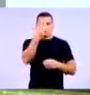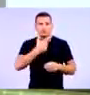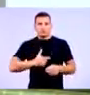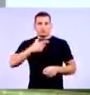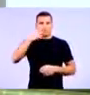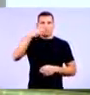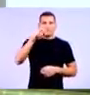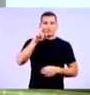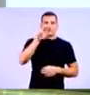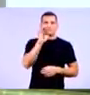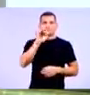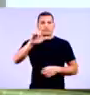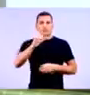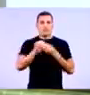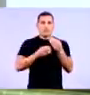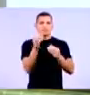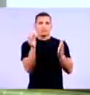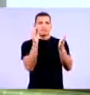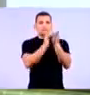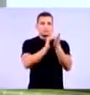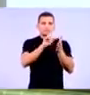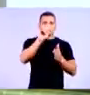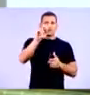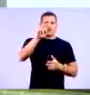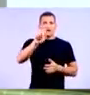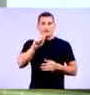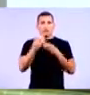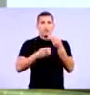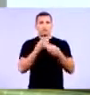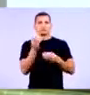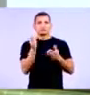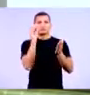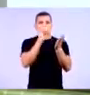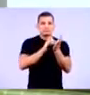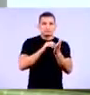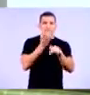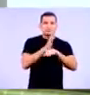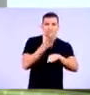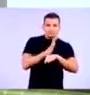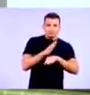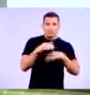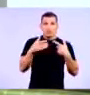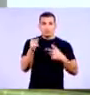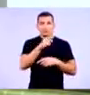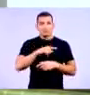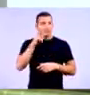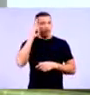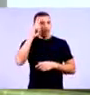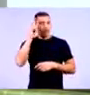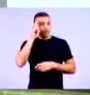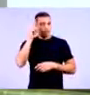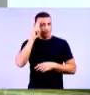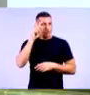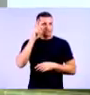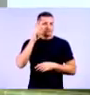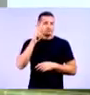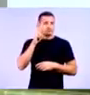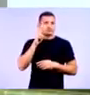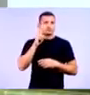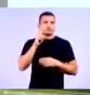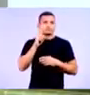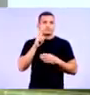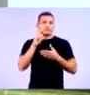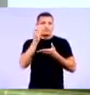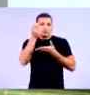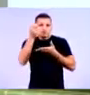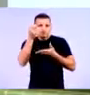postar no ambiente, como postar uma tarefa. Então, você vai recapitular e escrever com as suas palavras como que